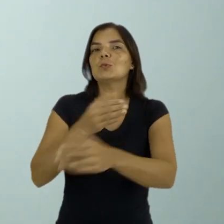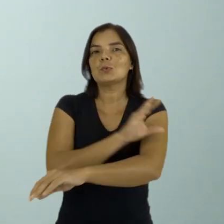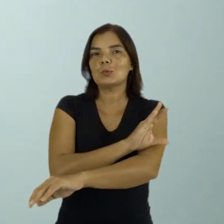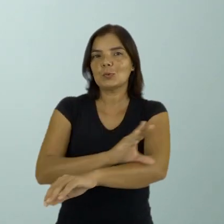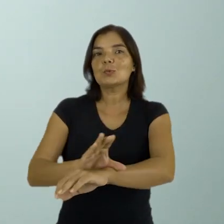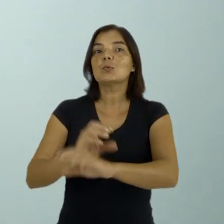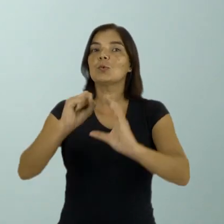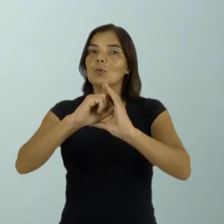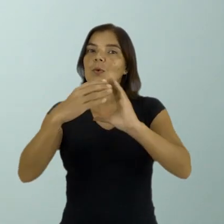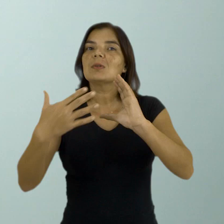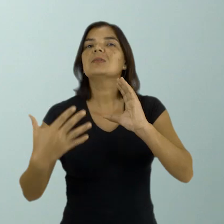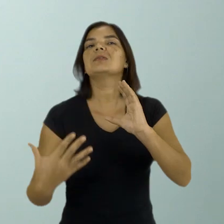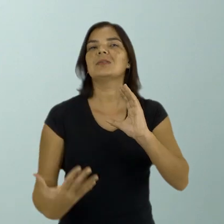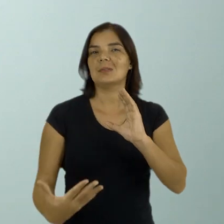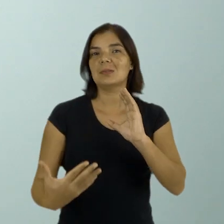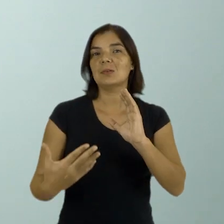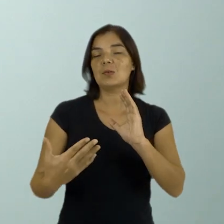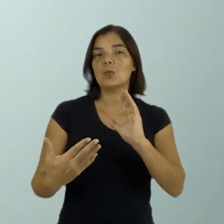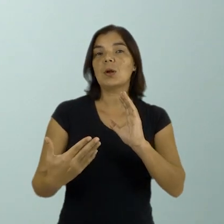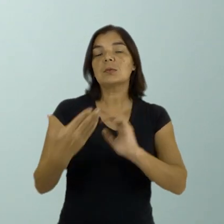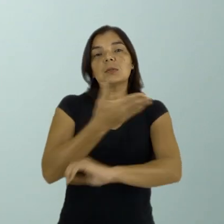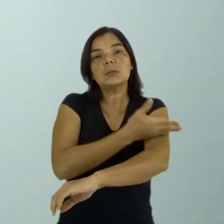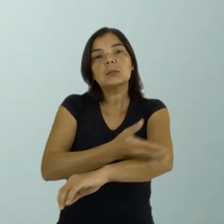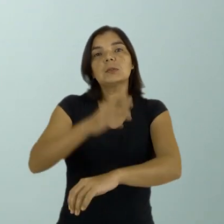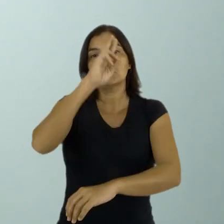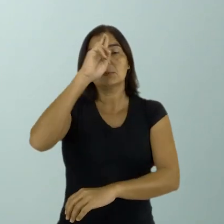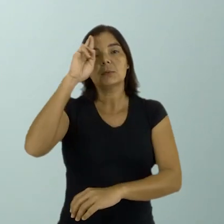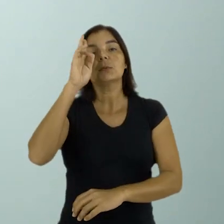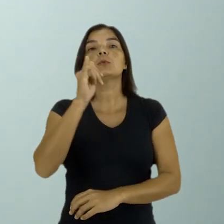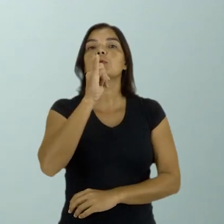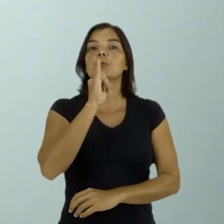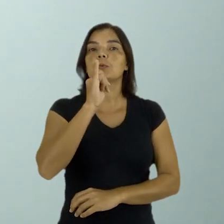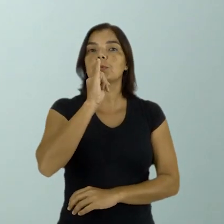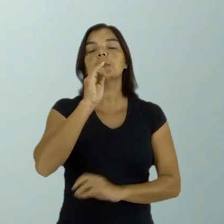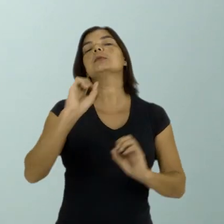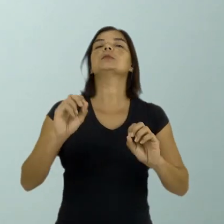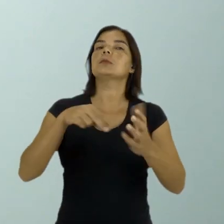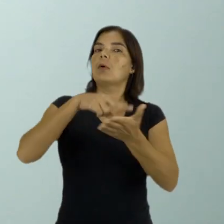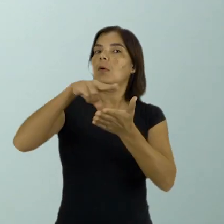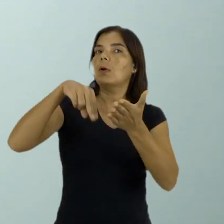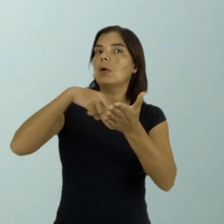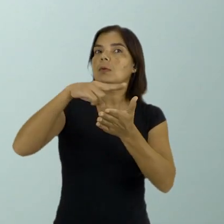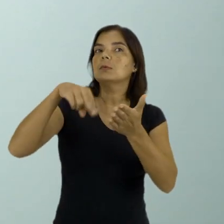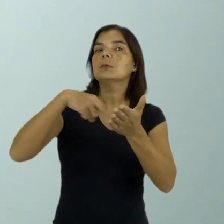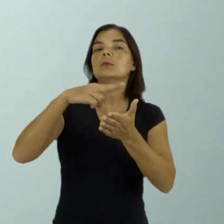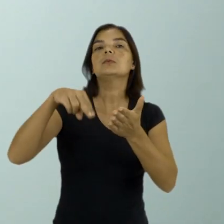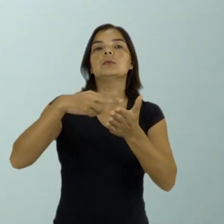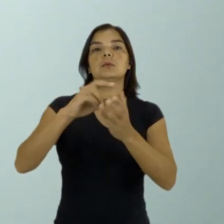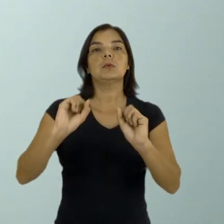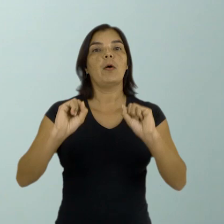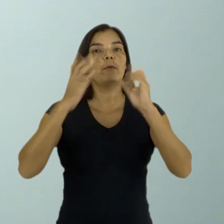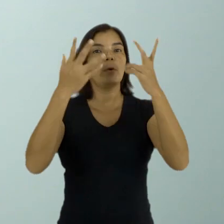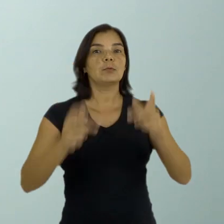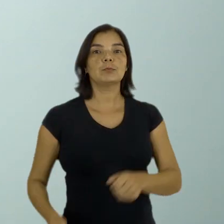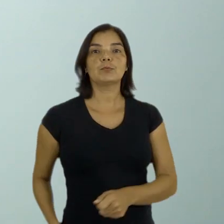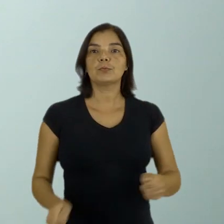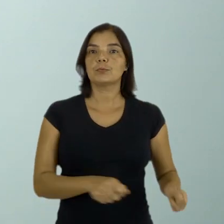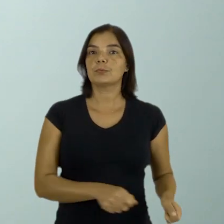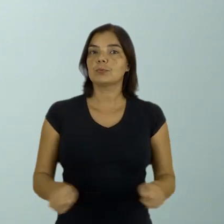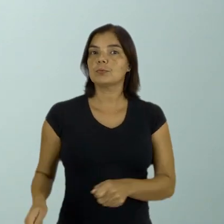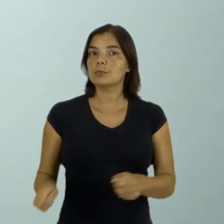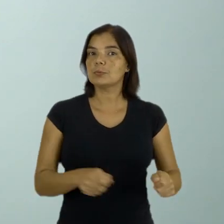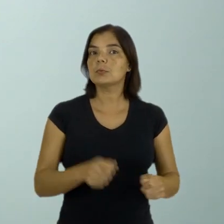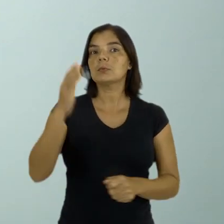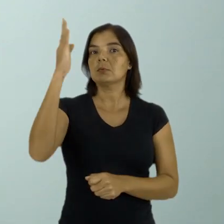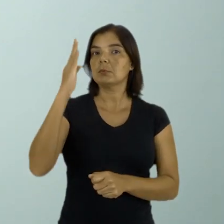dessas características, dessa tradição histórica, como, por exemplo, as danças, né, a festa junina que nós temos no